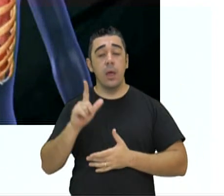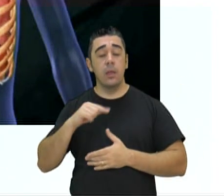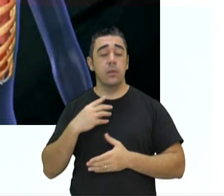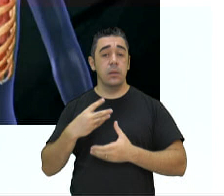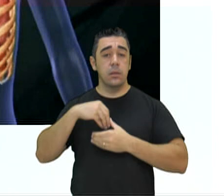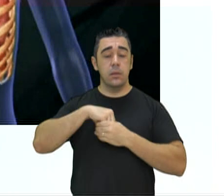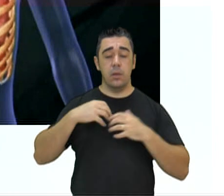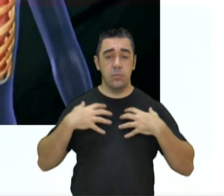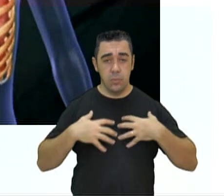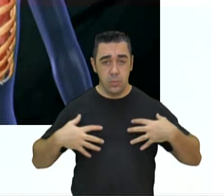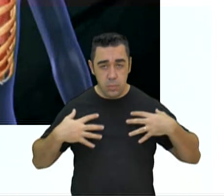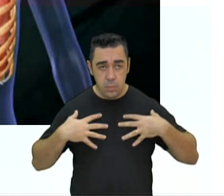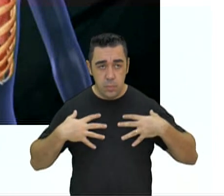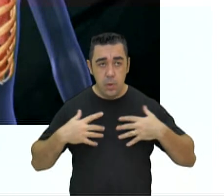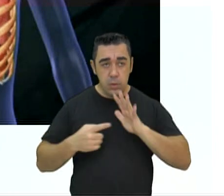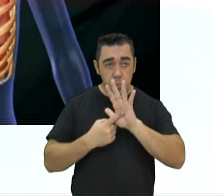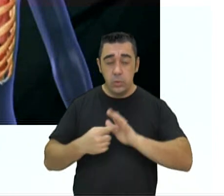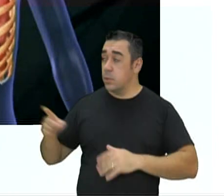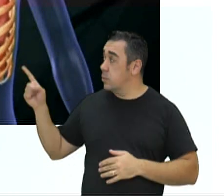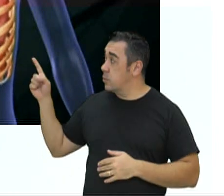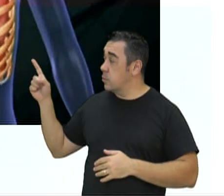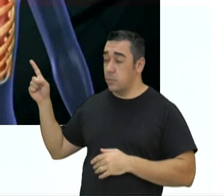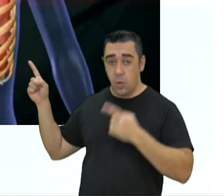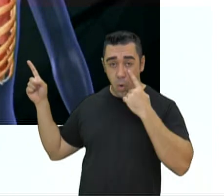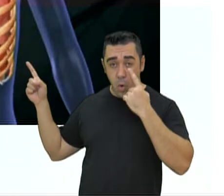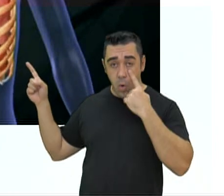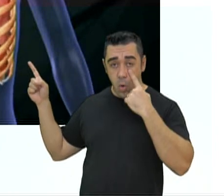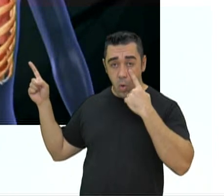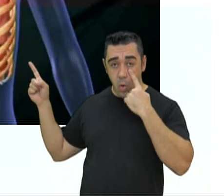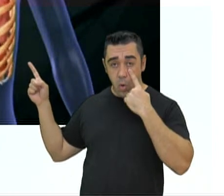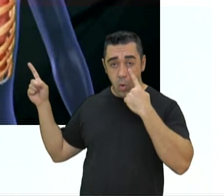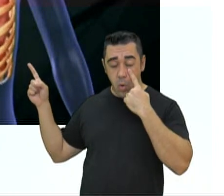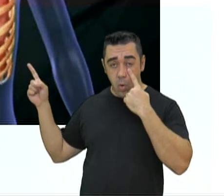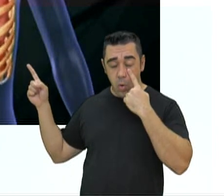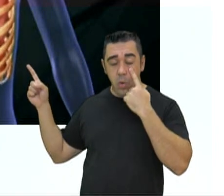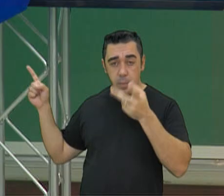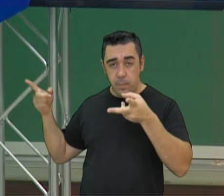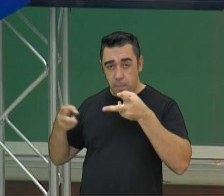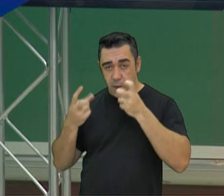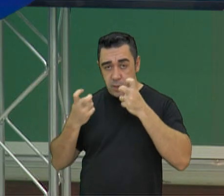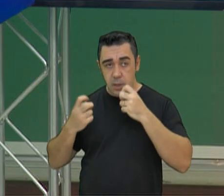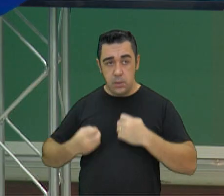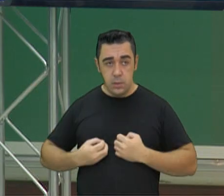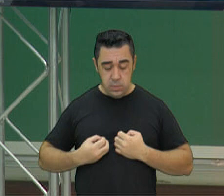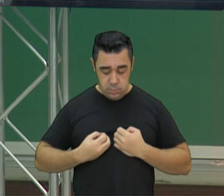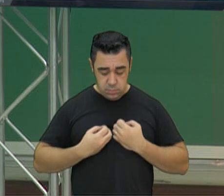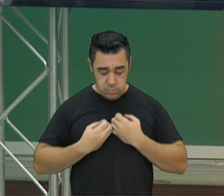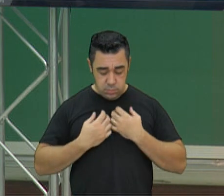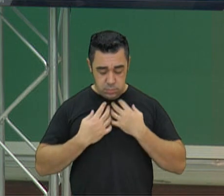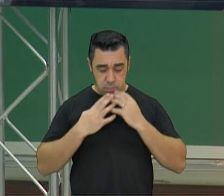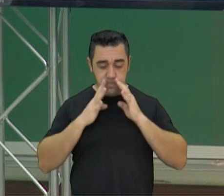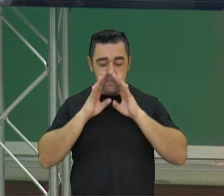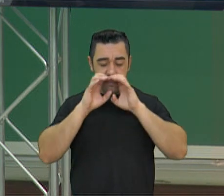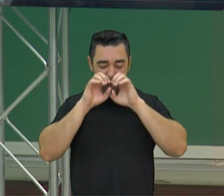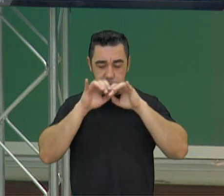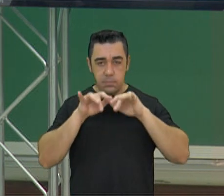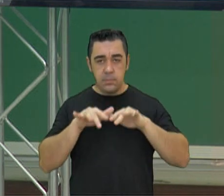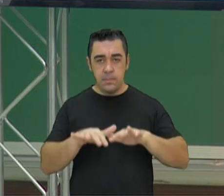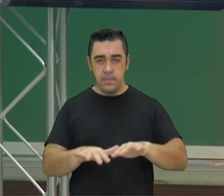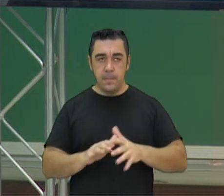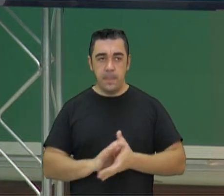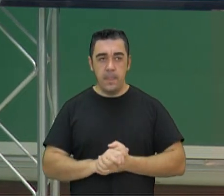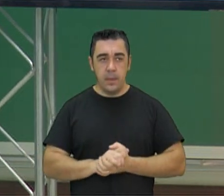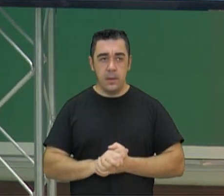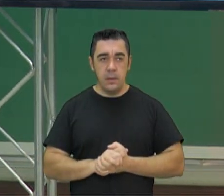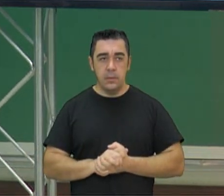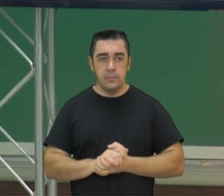fora deles. É o que está retratado aqui na imagem. Então, vocês podem ver através das flechinhas. Então, o ar está aqui e vai ser expelido